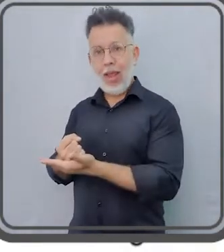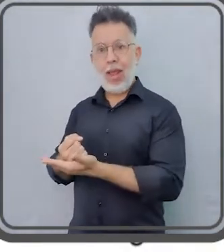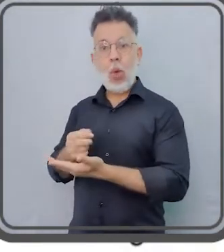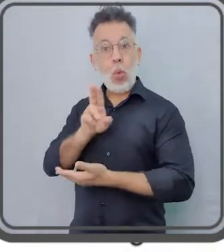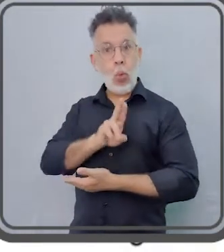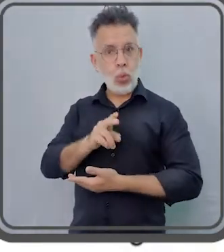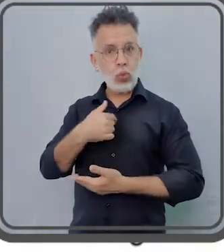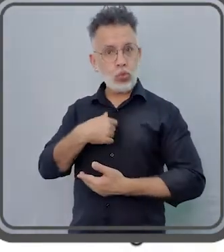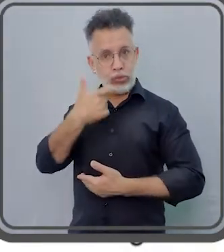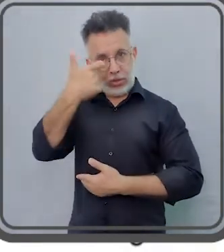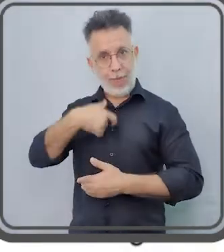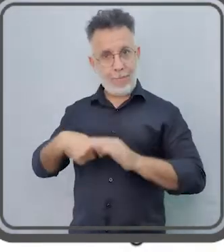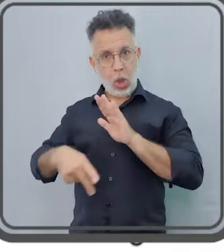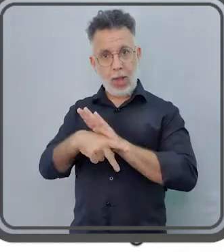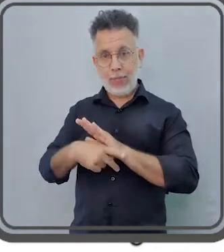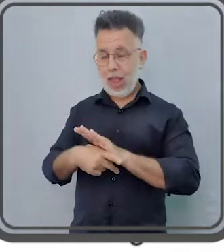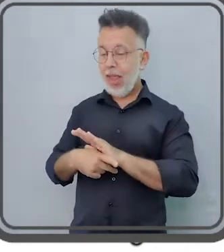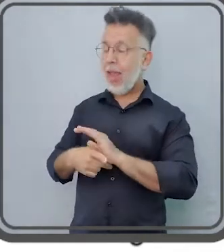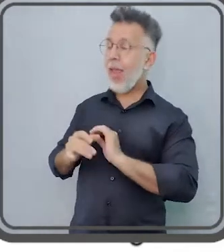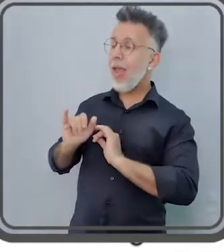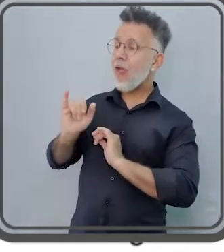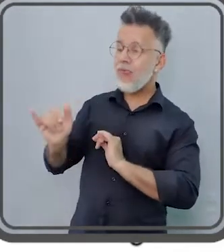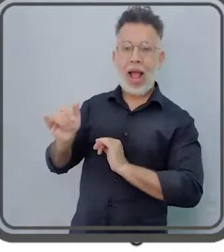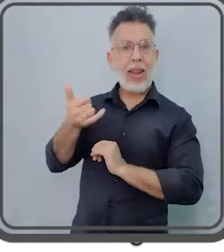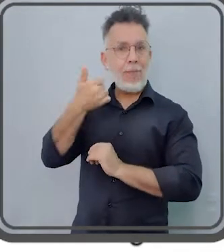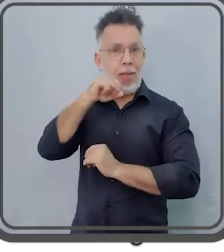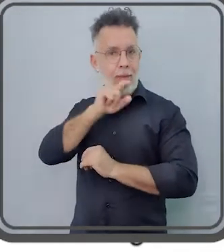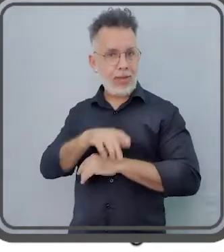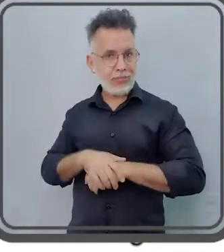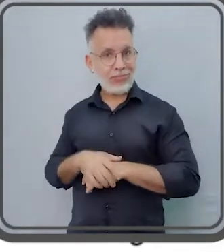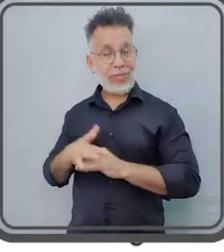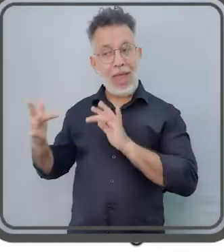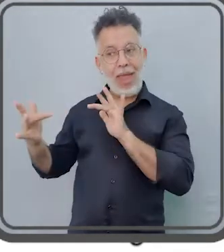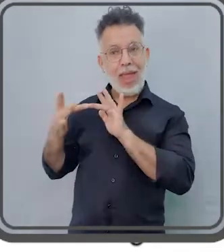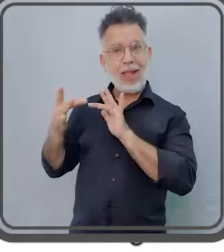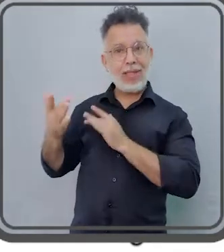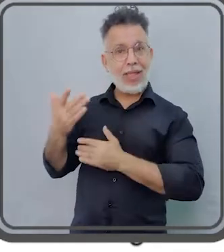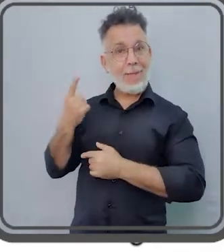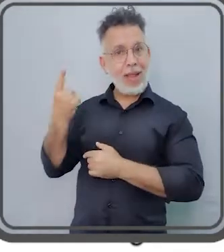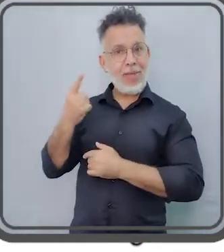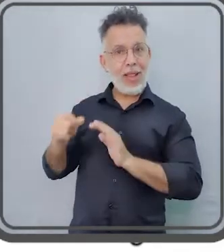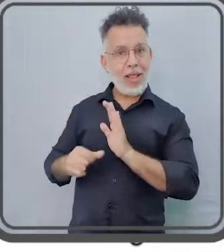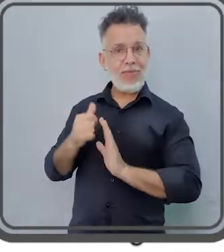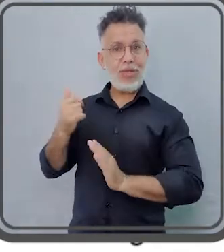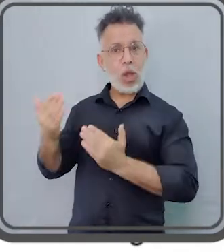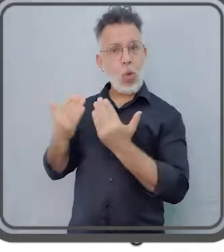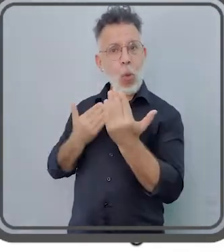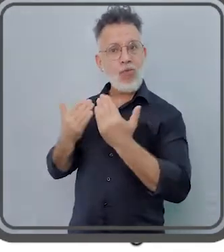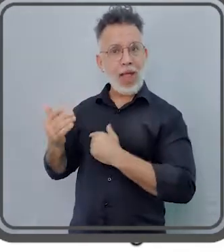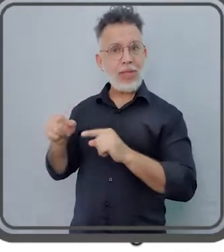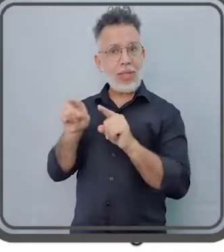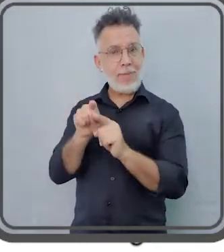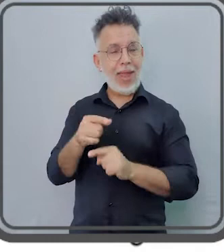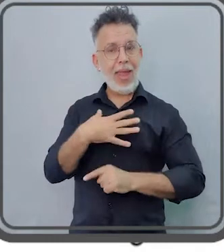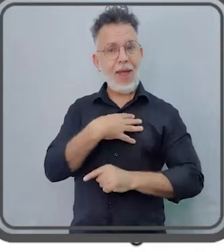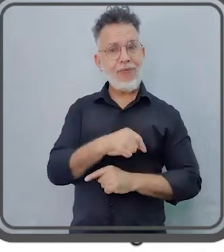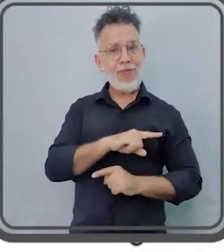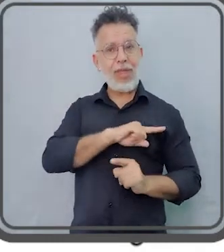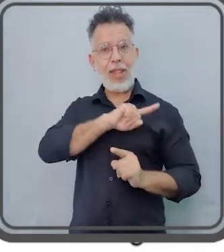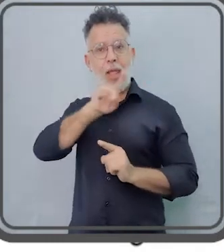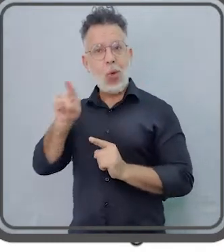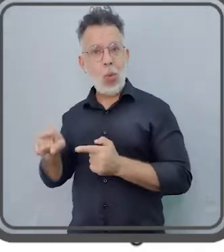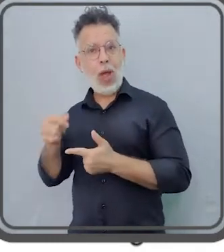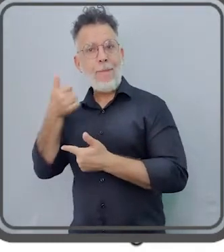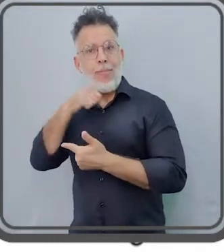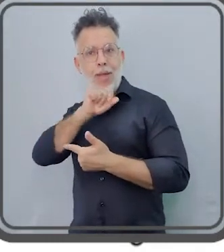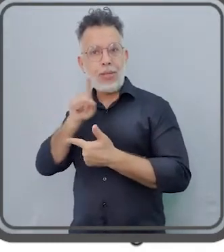de produto é a primeira vez que ela estabelece esse tipo de conversa também. Então, eu acho que, assim, a gente tem que respeitar o tempo